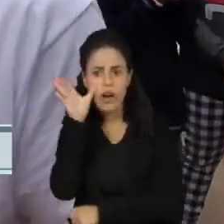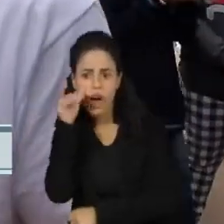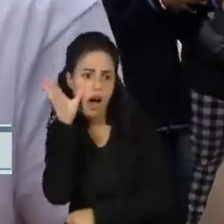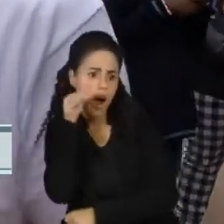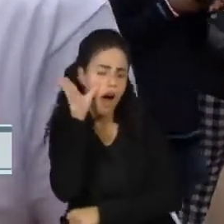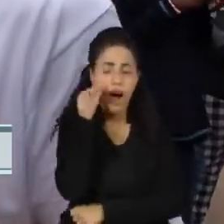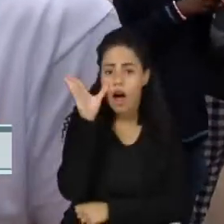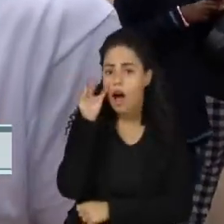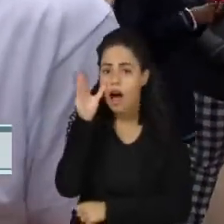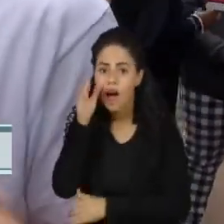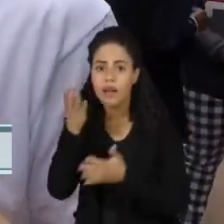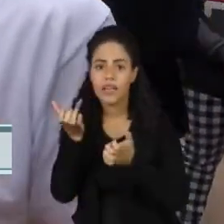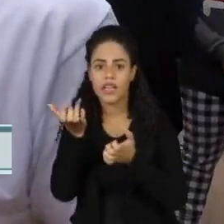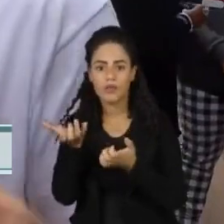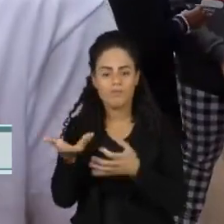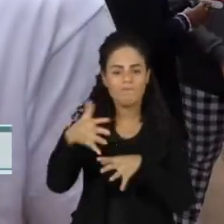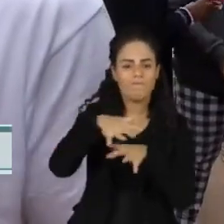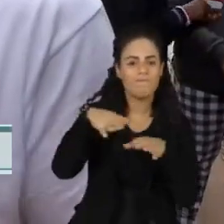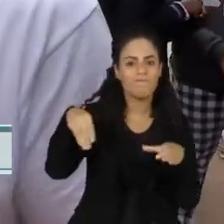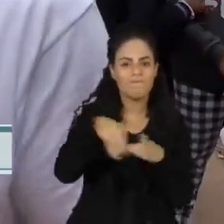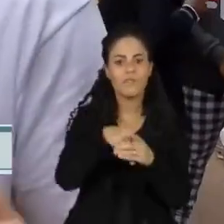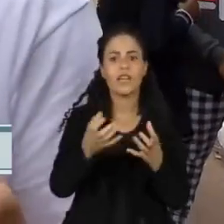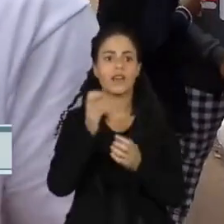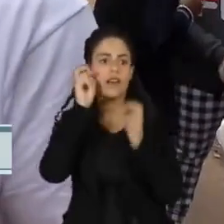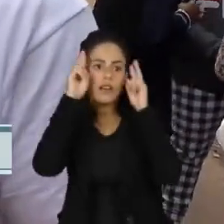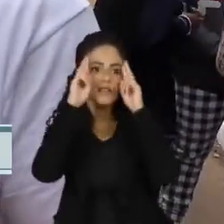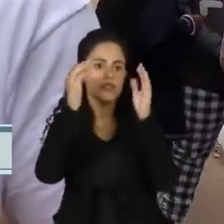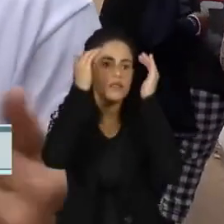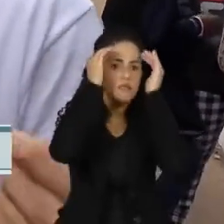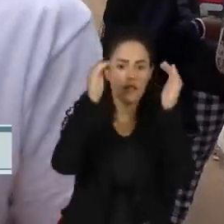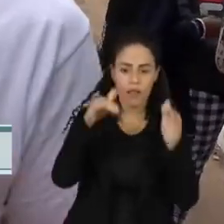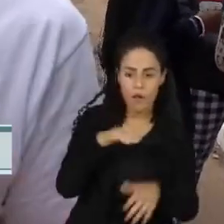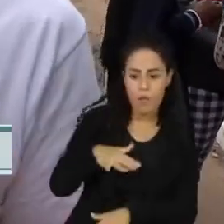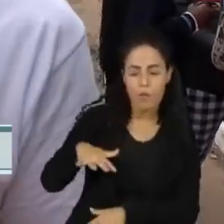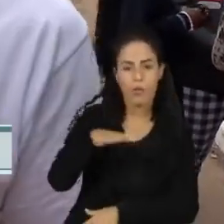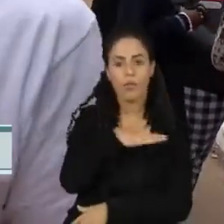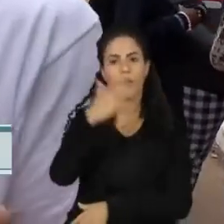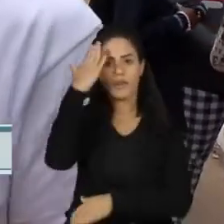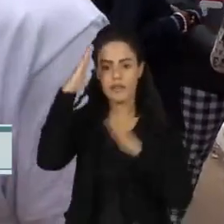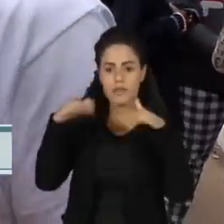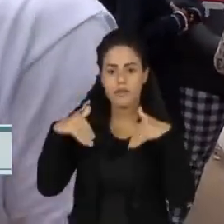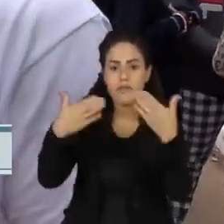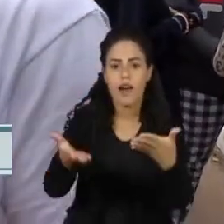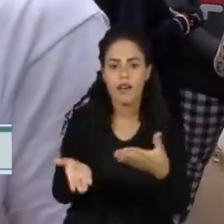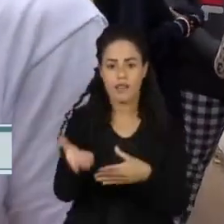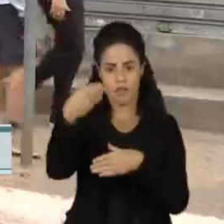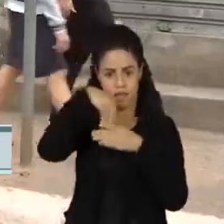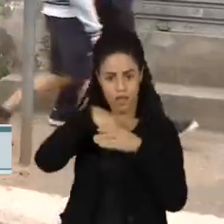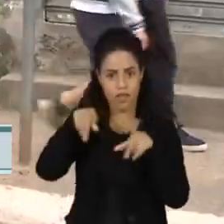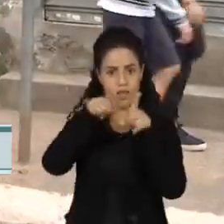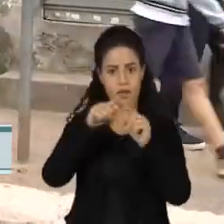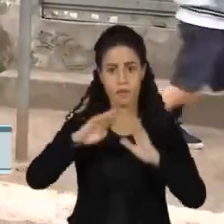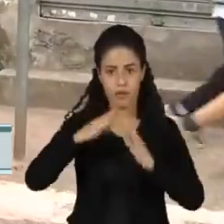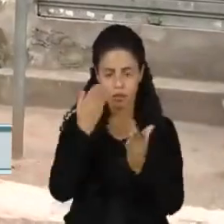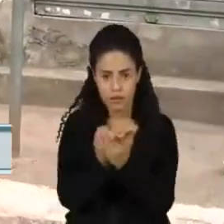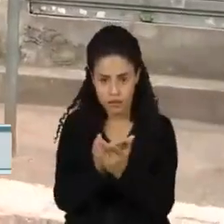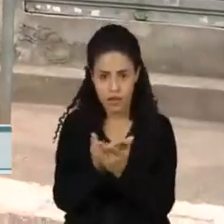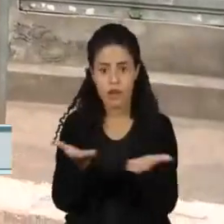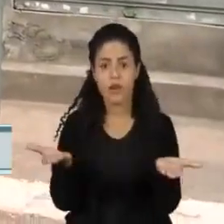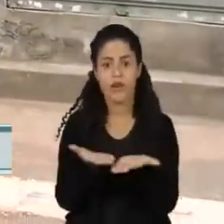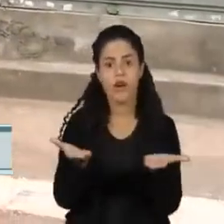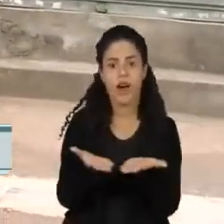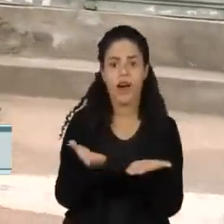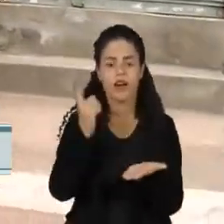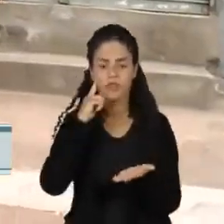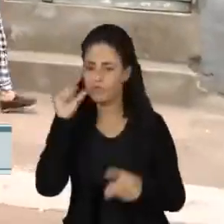tornaram pertencentes ao lugar. Eles começaram a respeitar o espaço externo e o espaço interno da escola. Nós tivemos, acho que posso chamar até de